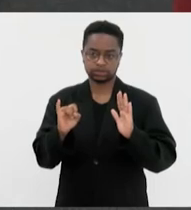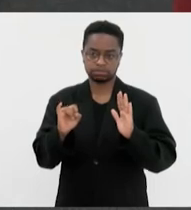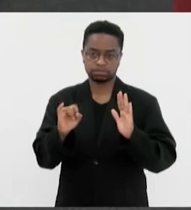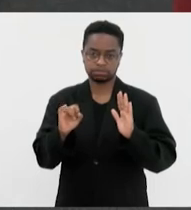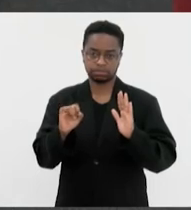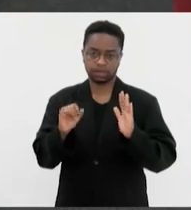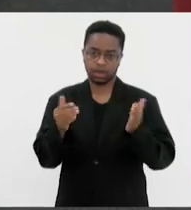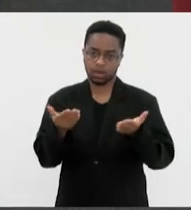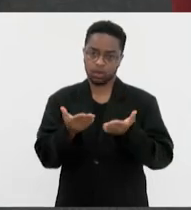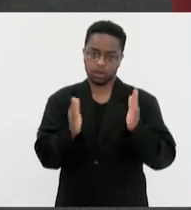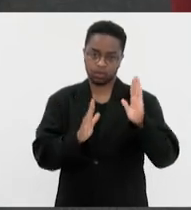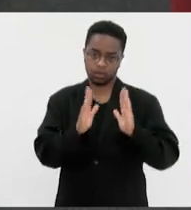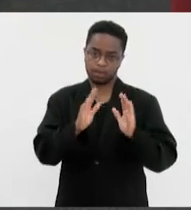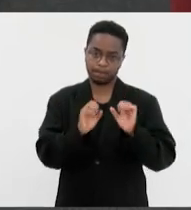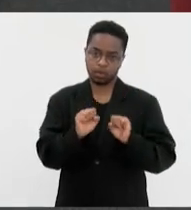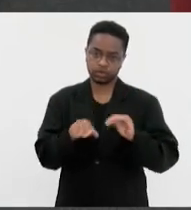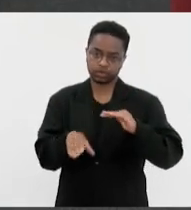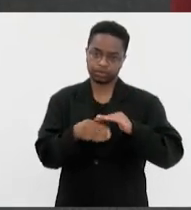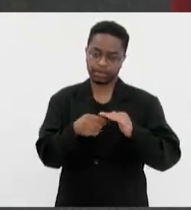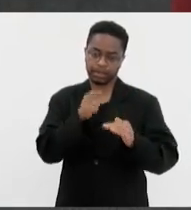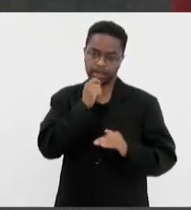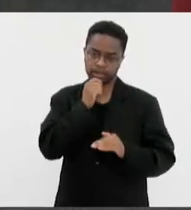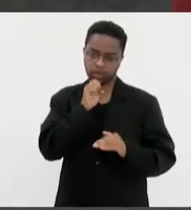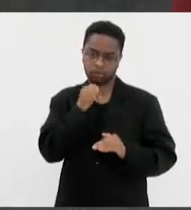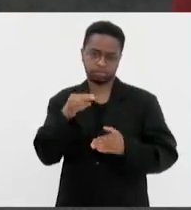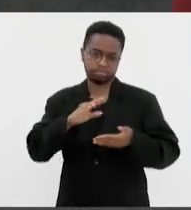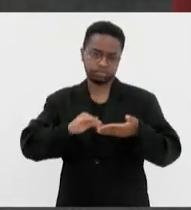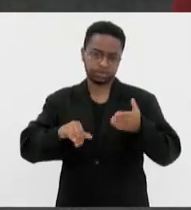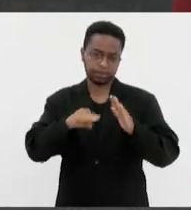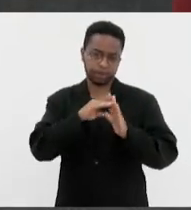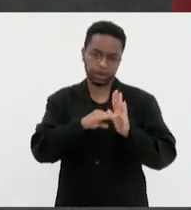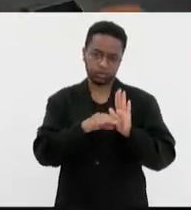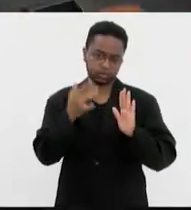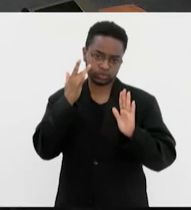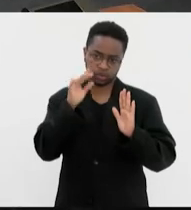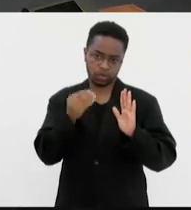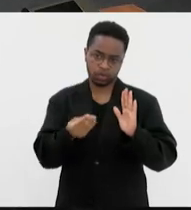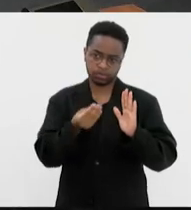do projeto ele ainda pode receber emenda, se ele sai de pauta.